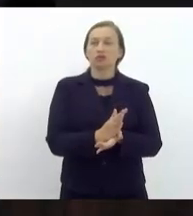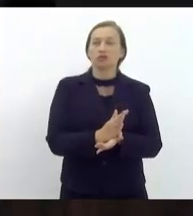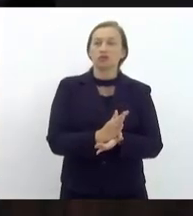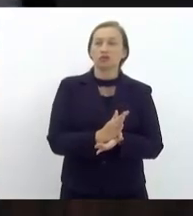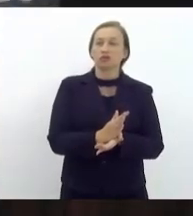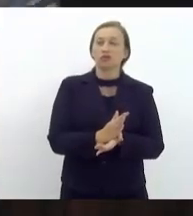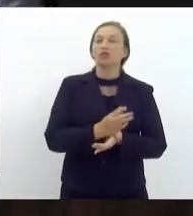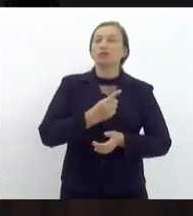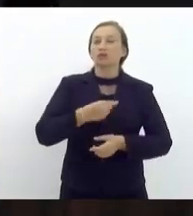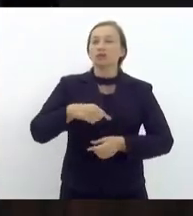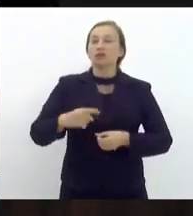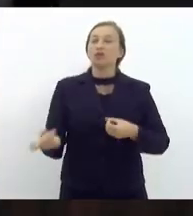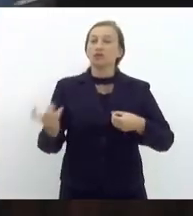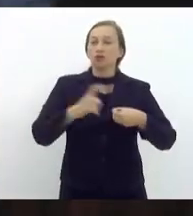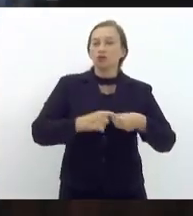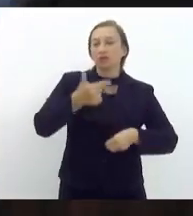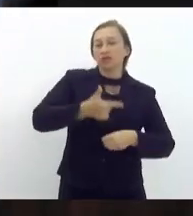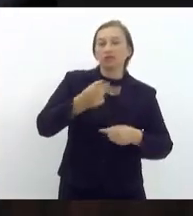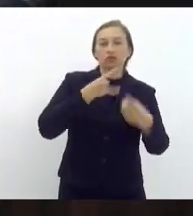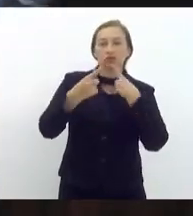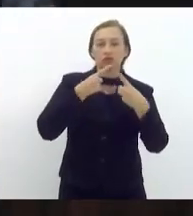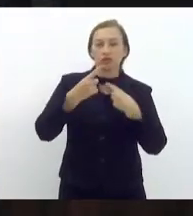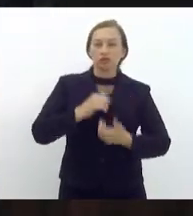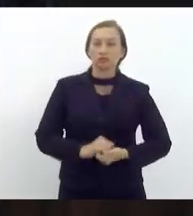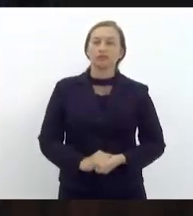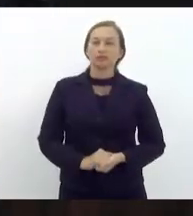para segunda discussão